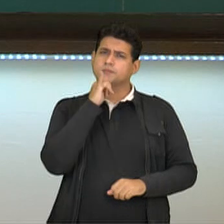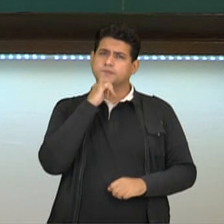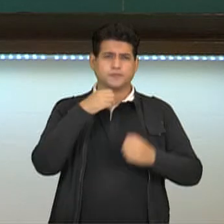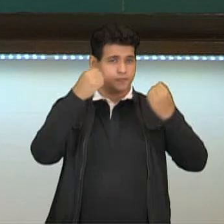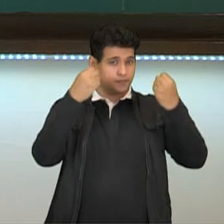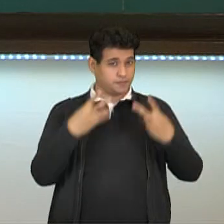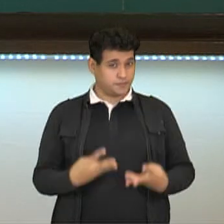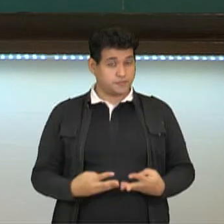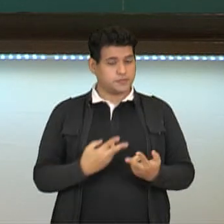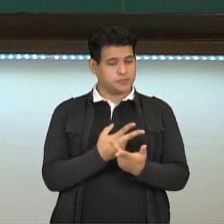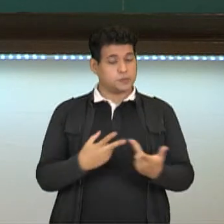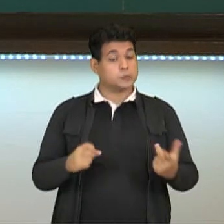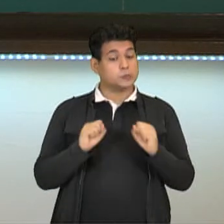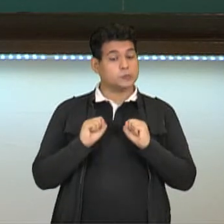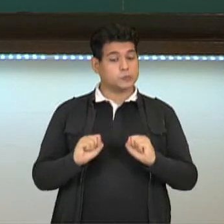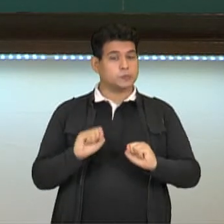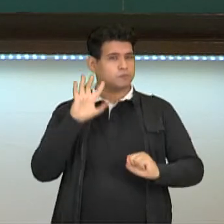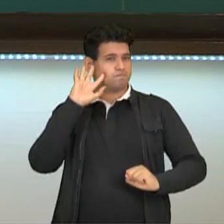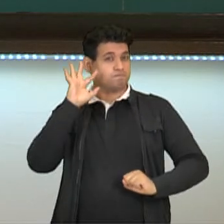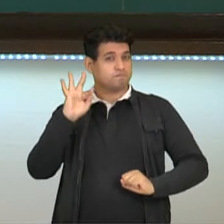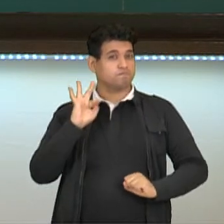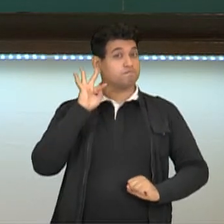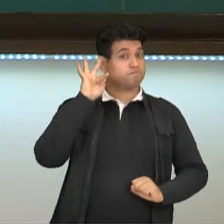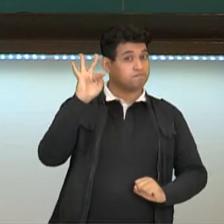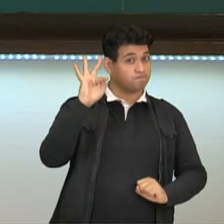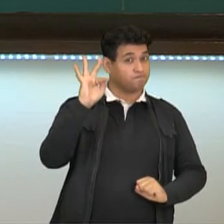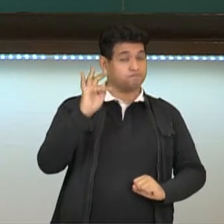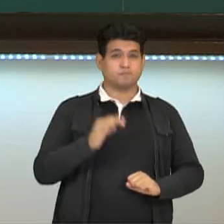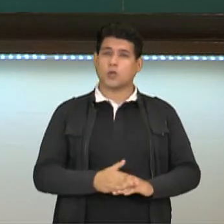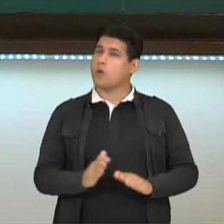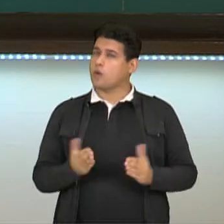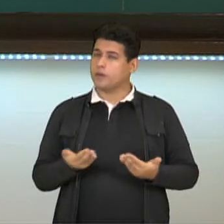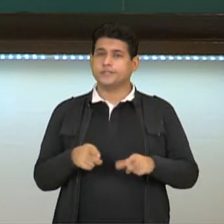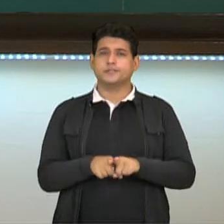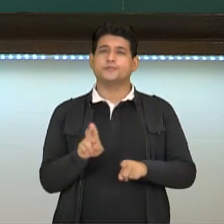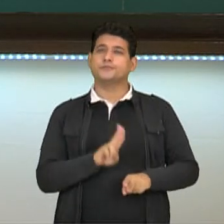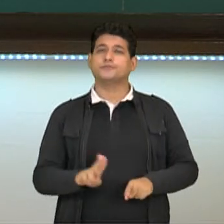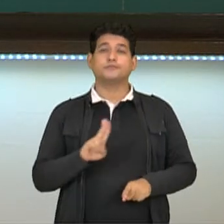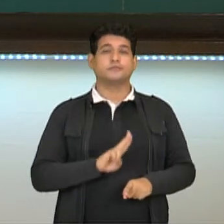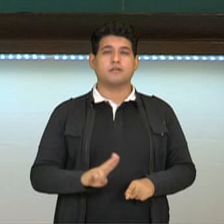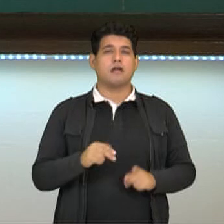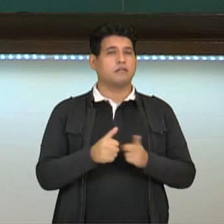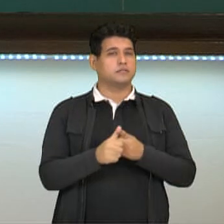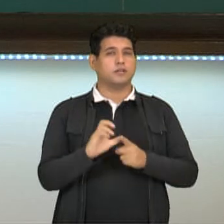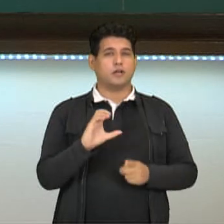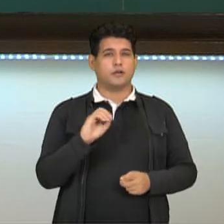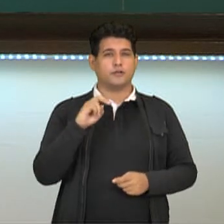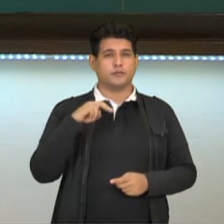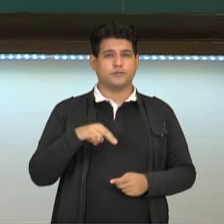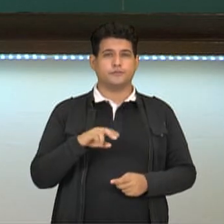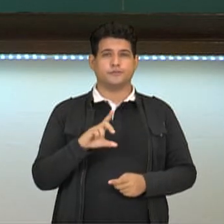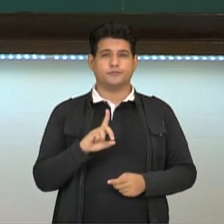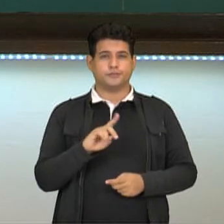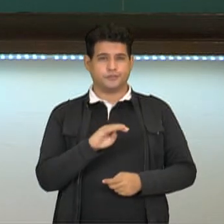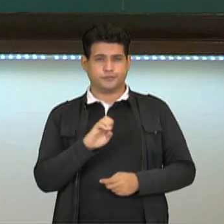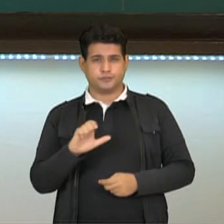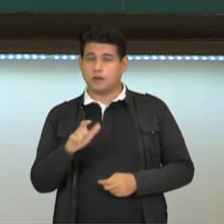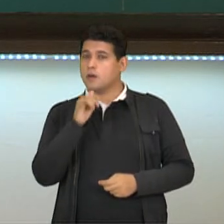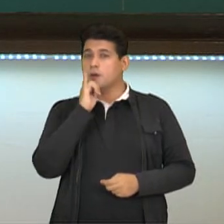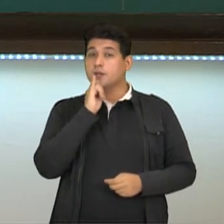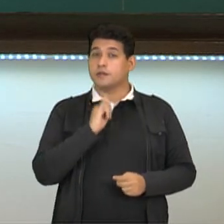de condições possíveis de acontecer no presente ou no futuro, nós usamos a first conditional. O outro exemplo aqui da